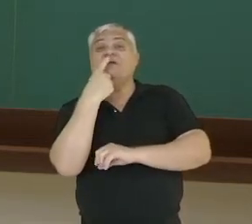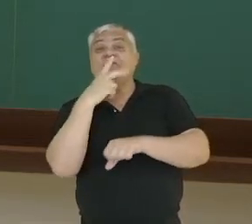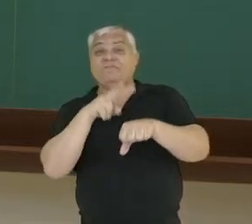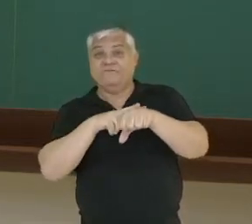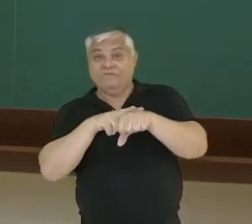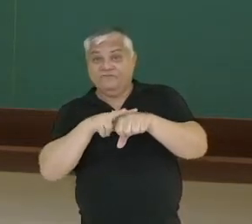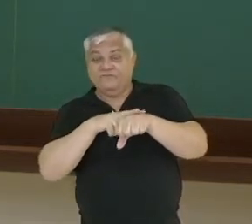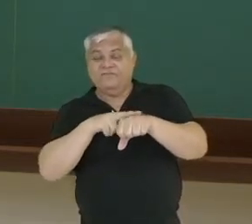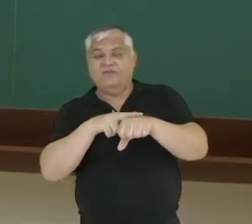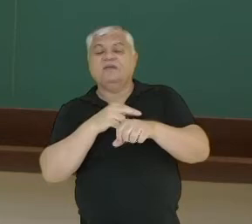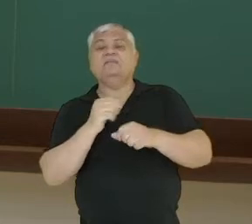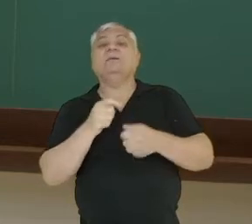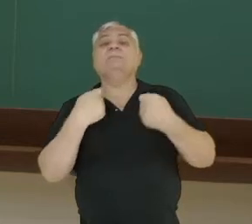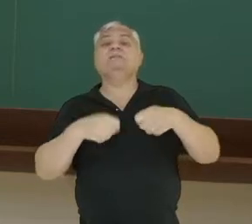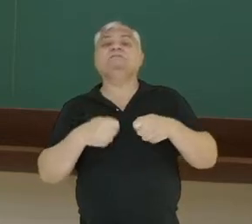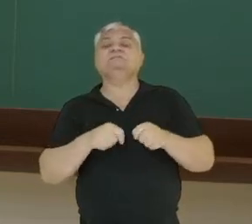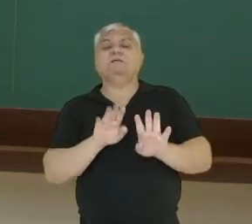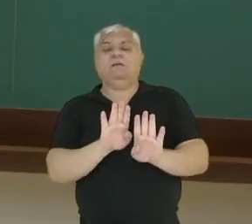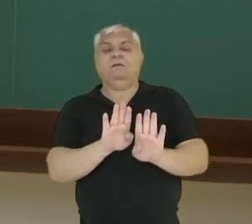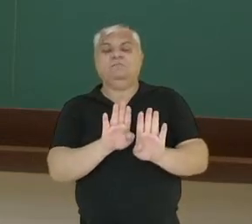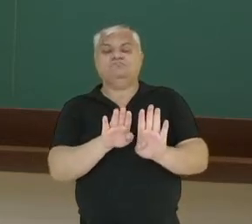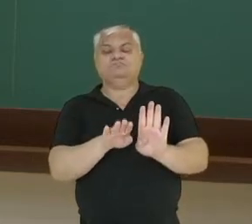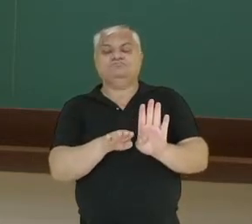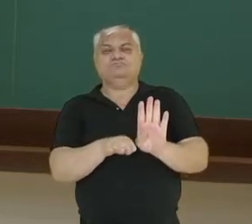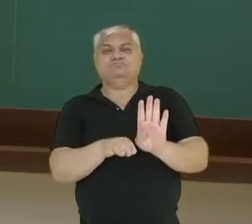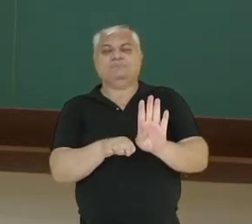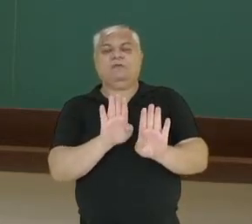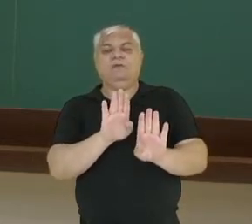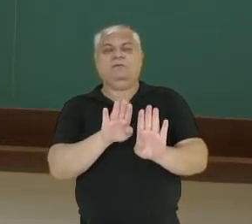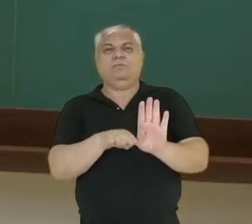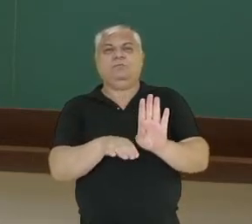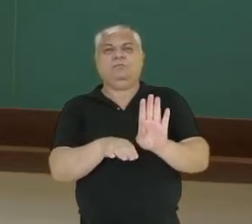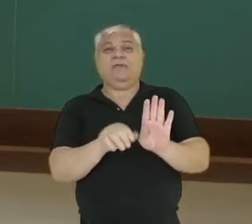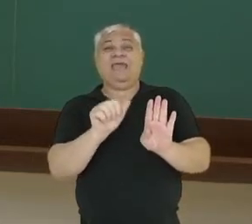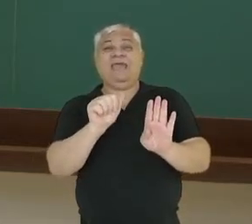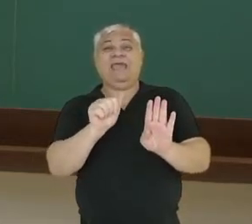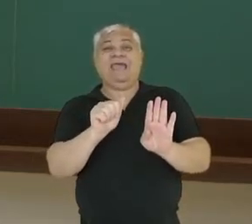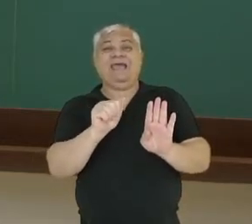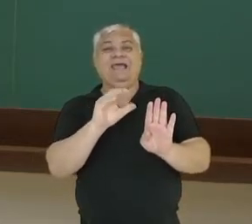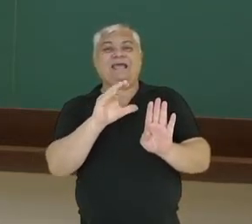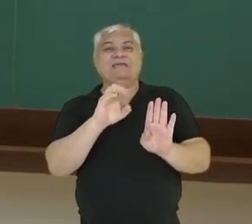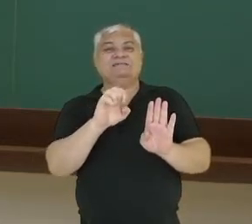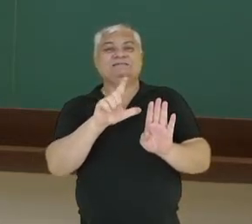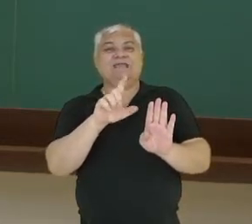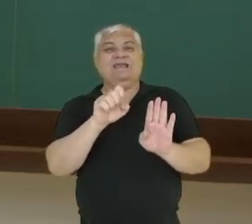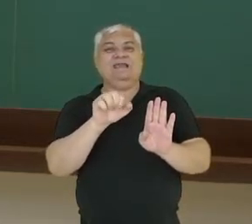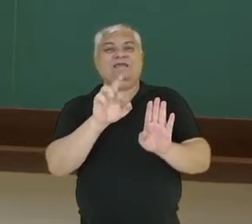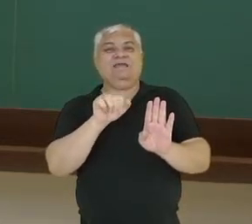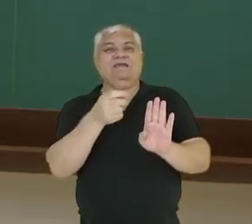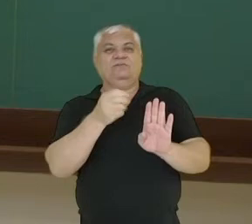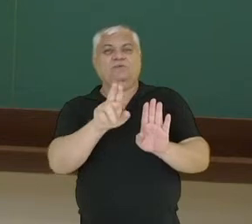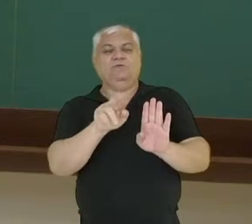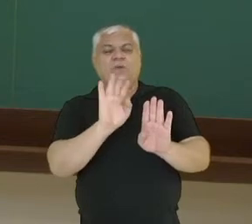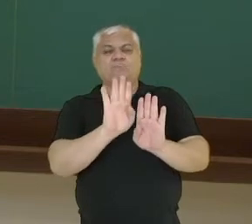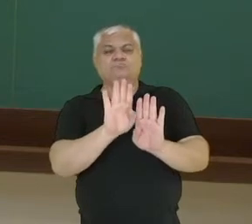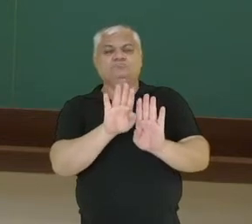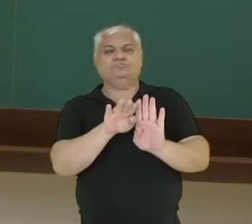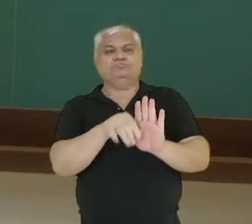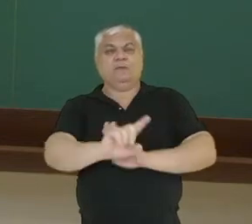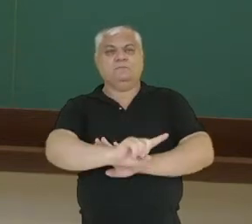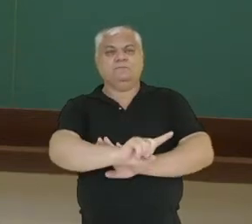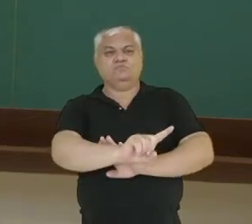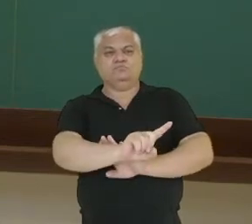então começar a andar tem que pisar num pedal denominado de acelerador. Então, quando tem